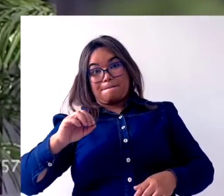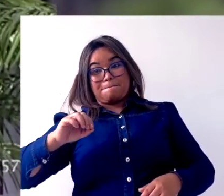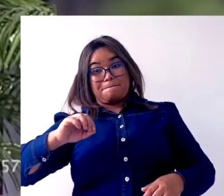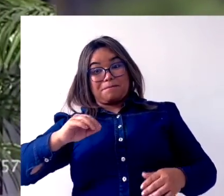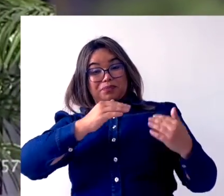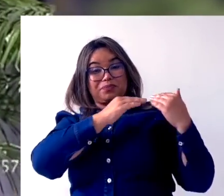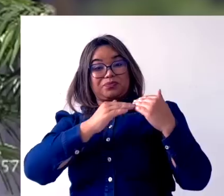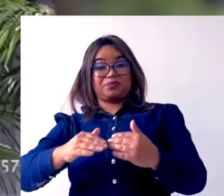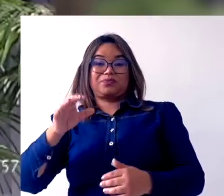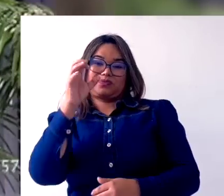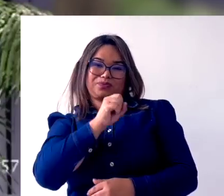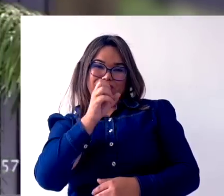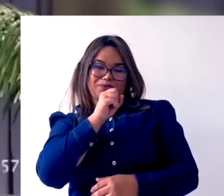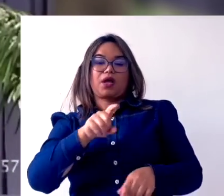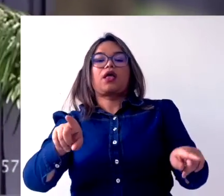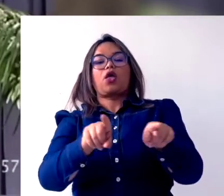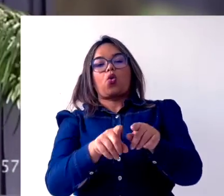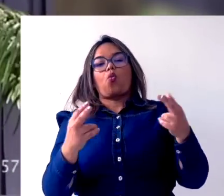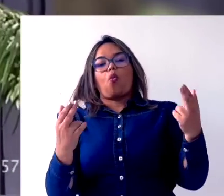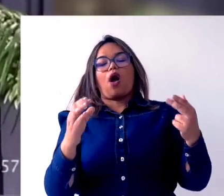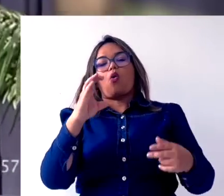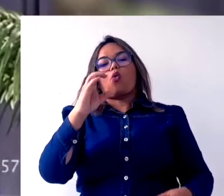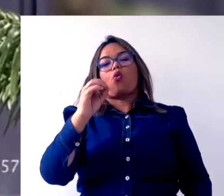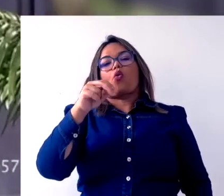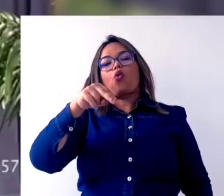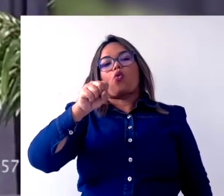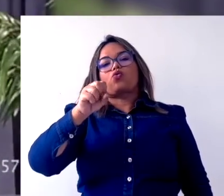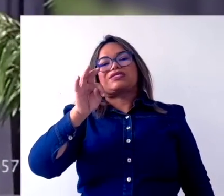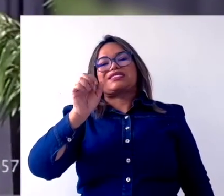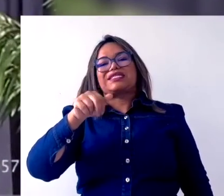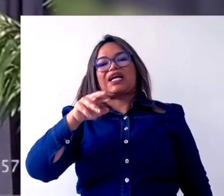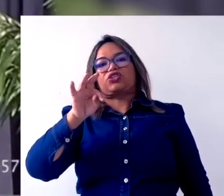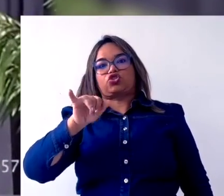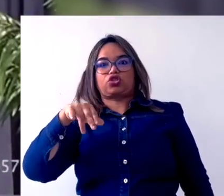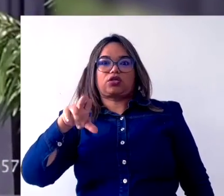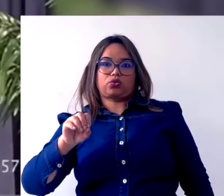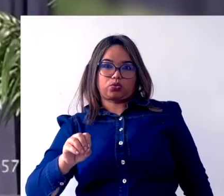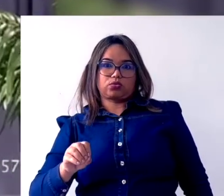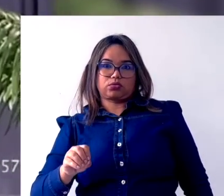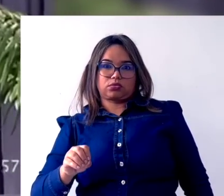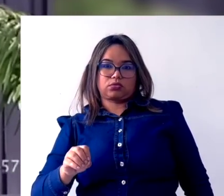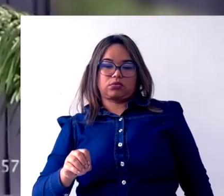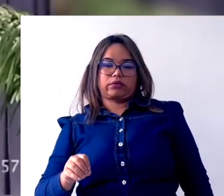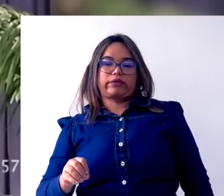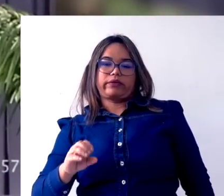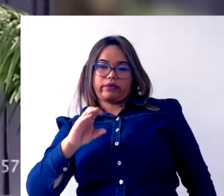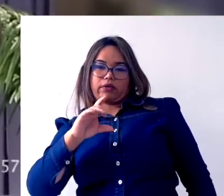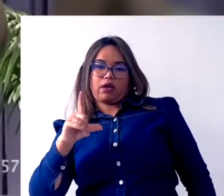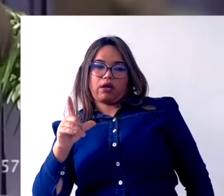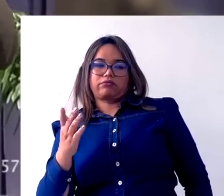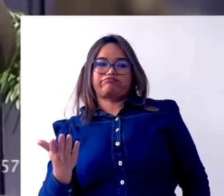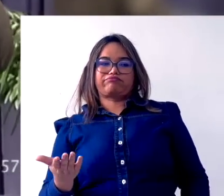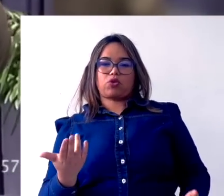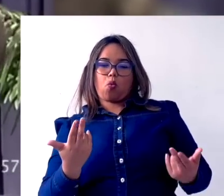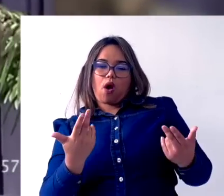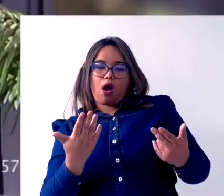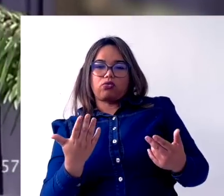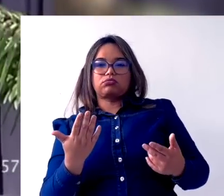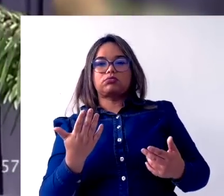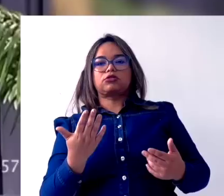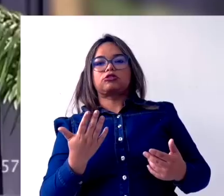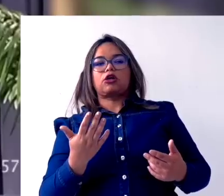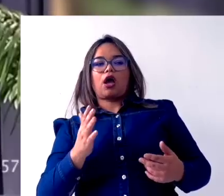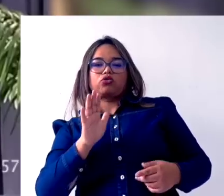lei contra o sábado. Claro, ao mesmo tempo ela era favorável ao domingo, mas isso não é a coisa